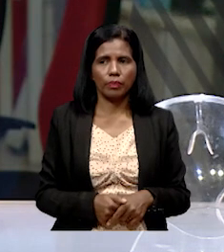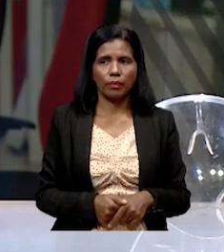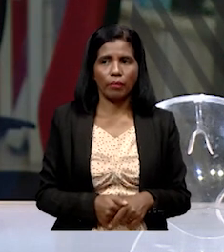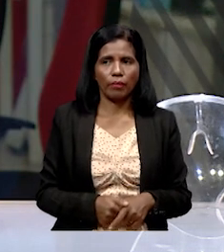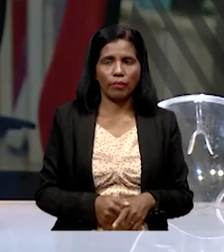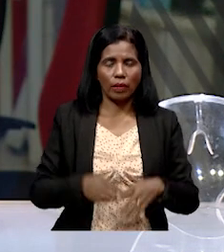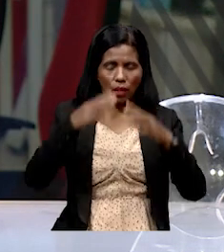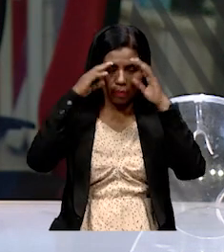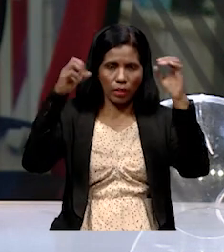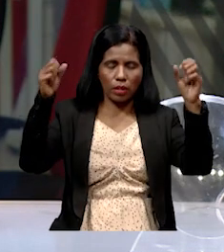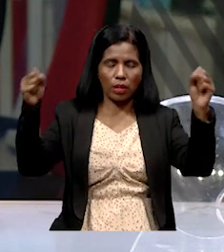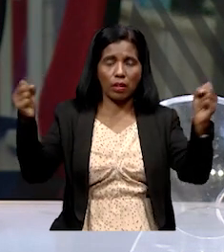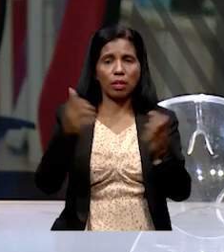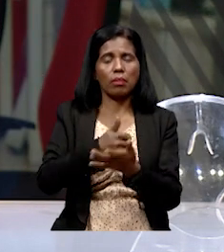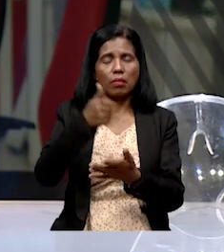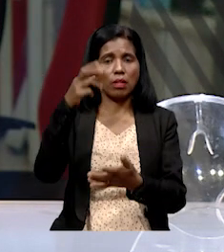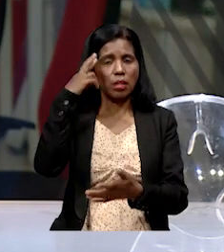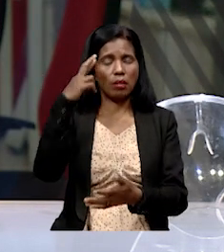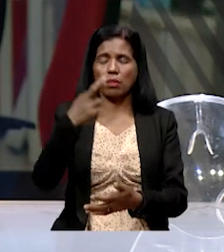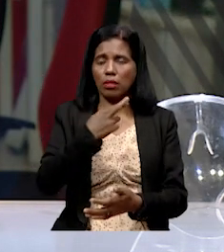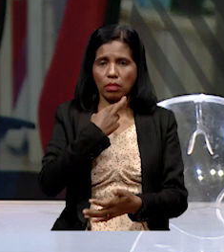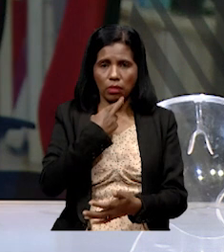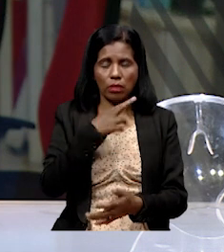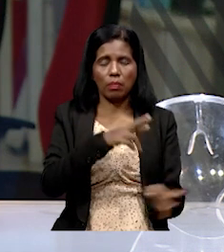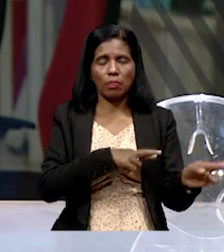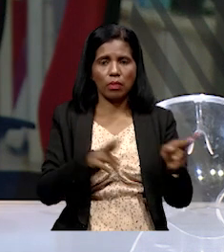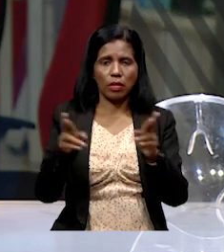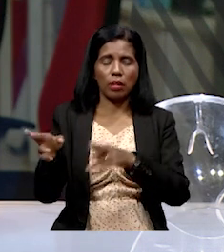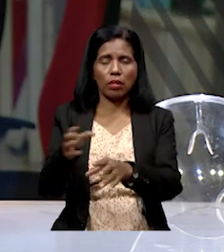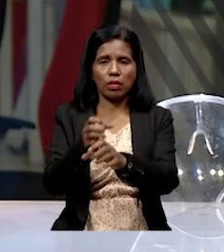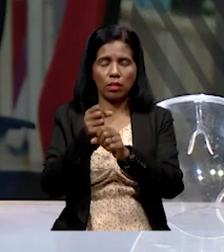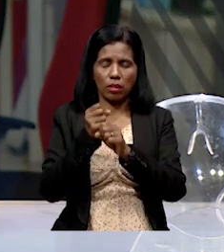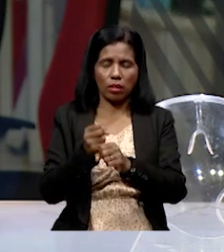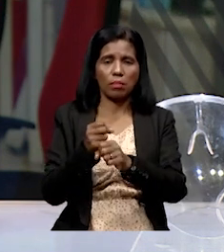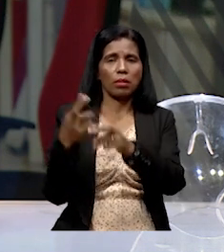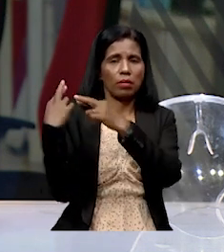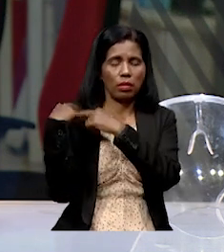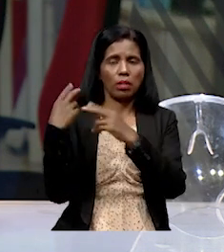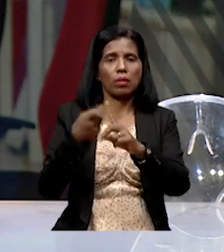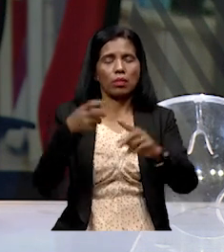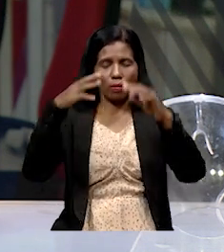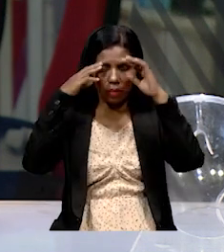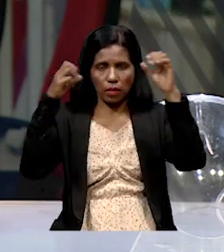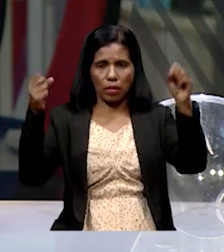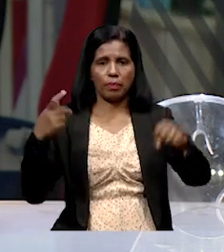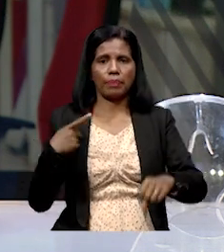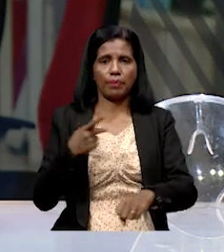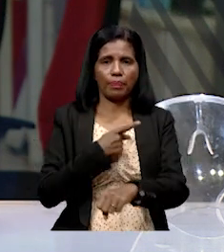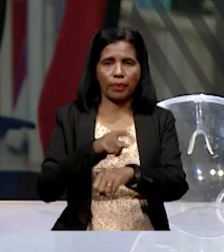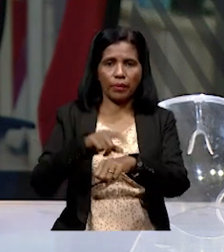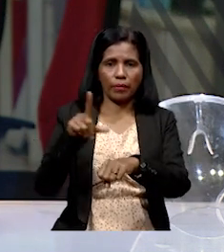Presidente da República eleito José Manuel Ramos Horta, pronto simo posse José Presidente do Parlamento Nacional.